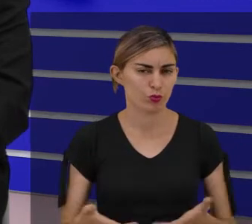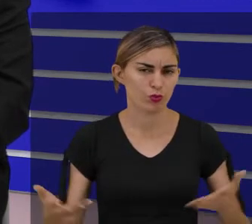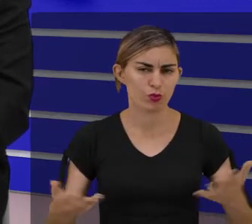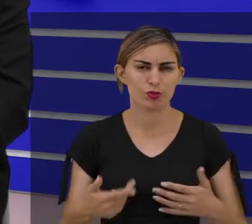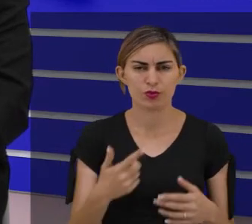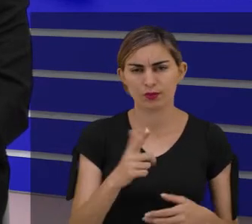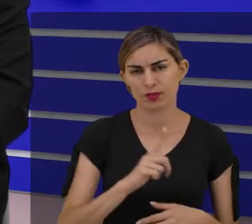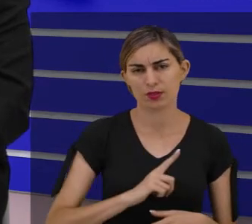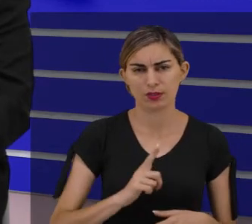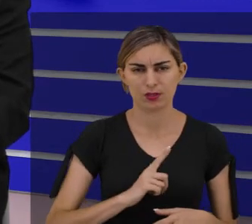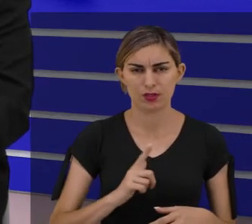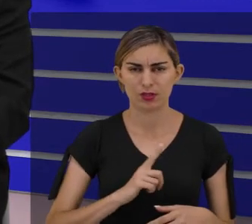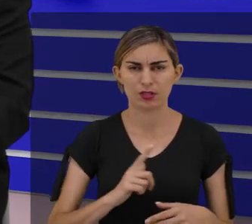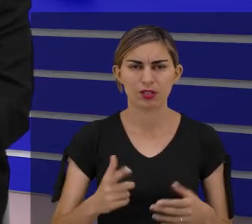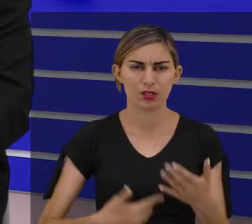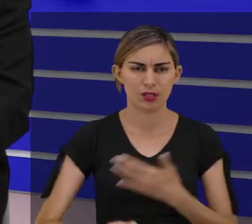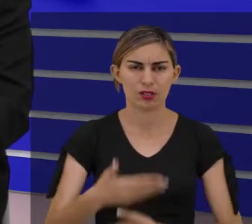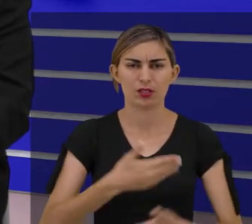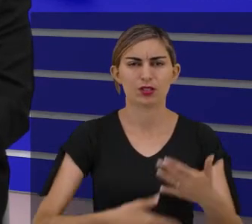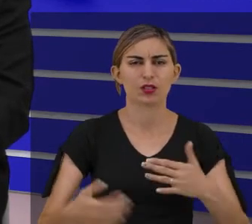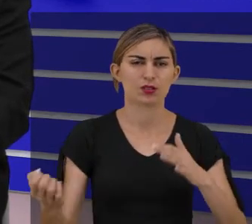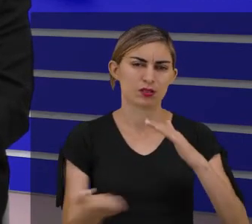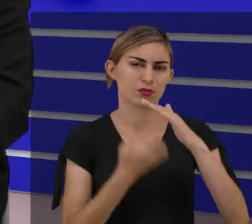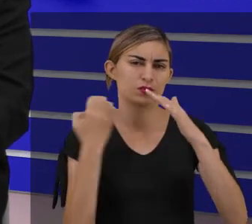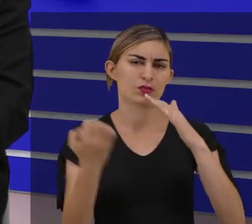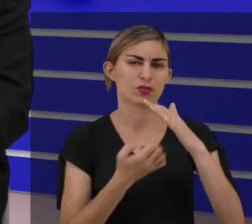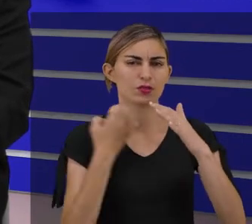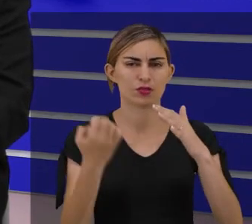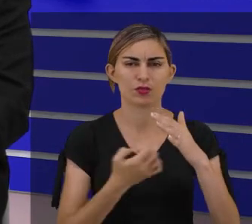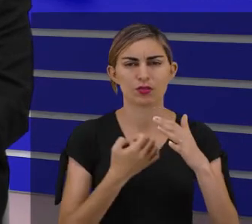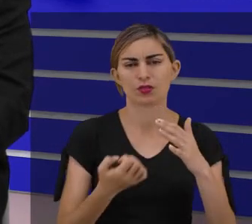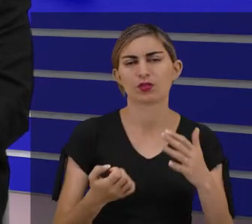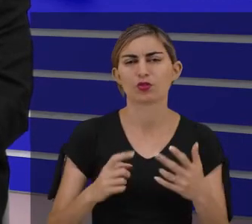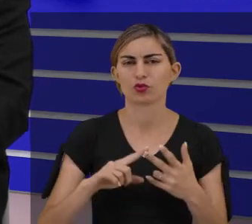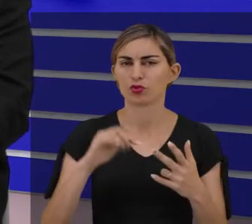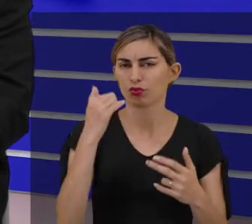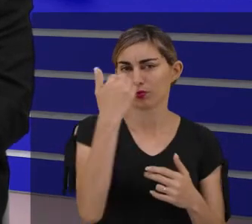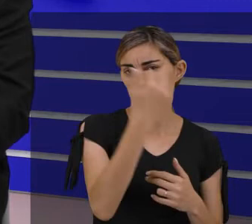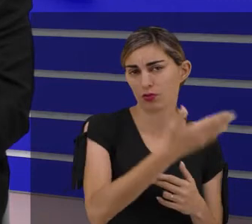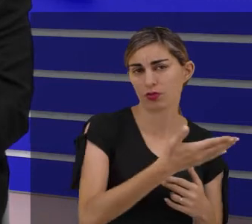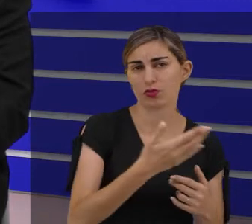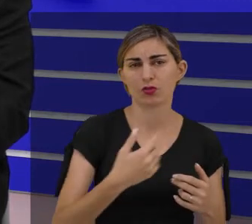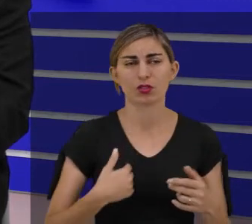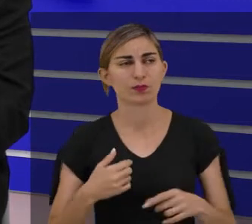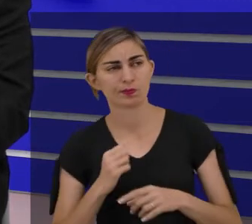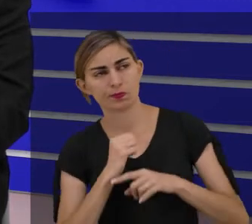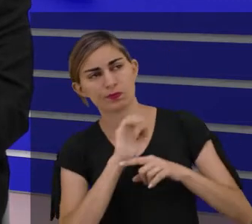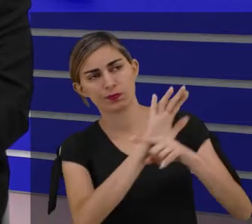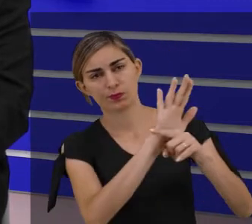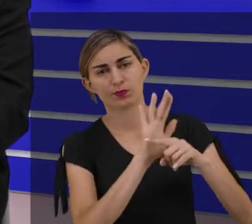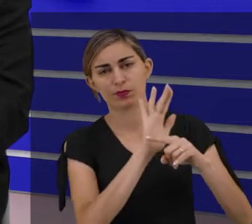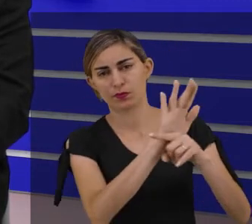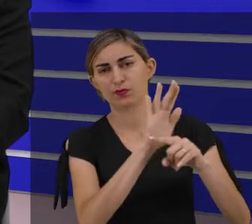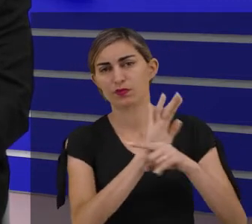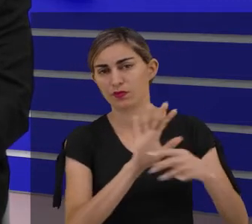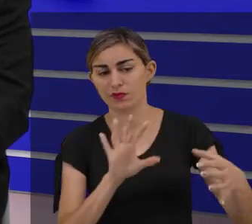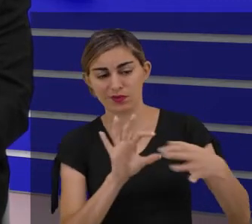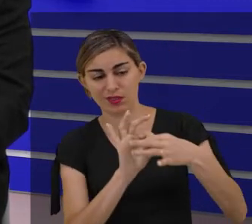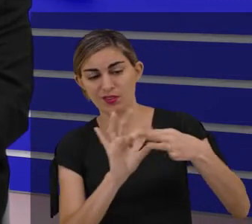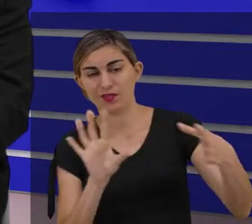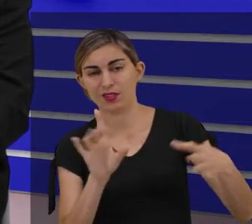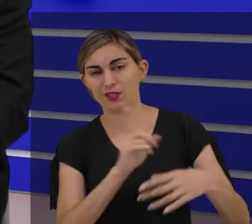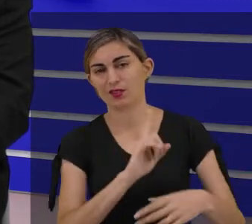hoje você tem um teletrabalho, você tem a relação com empresas, por exemplo, que estão sediadas no exterior e você está prestando serviço para ela aqui sem nenhuma vinculação